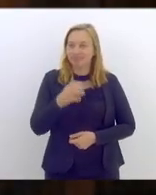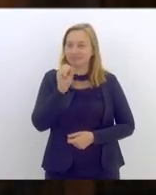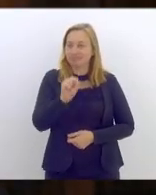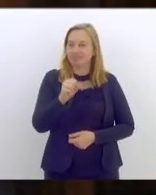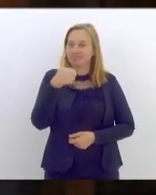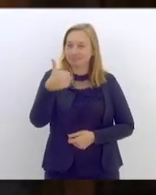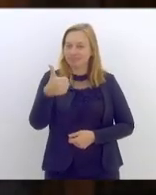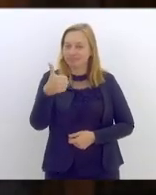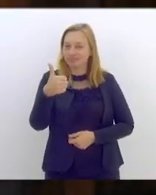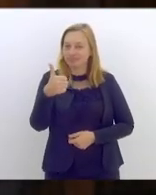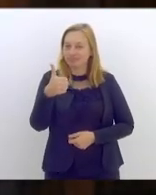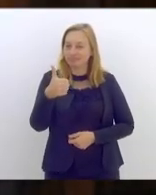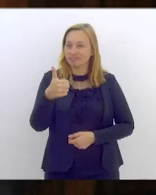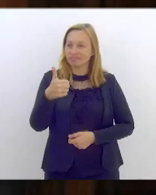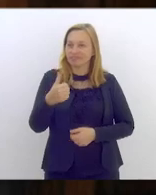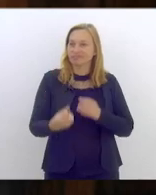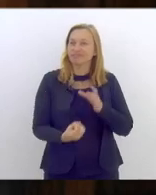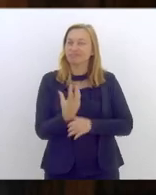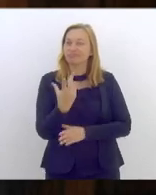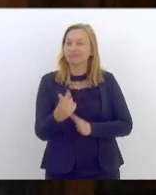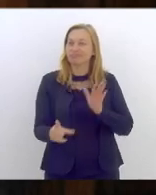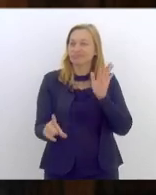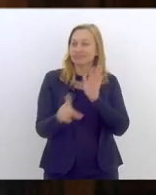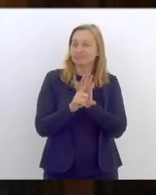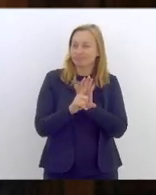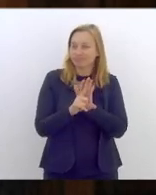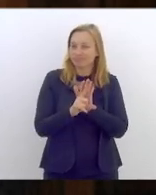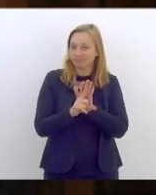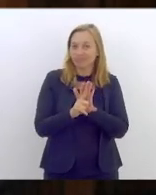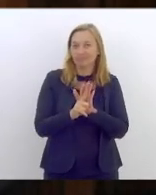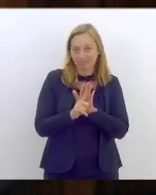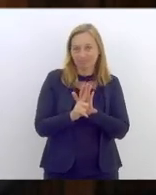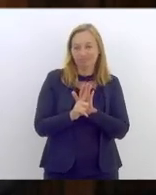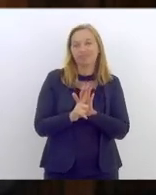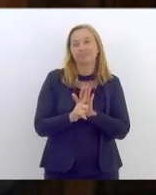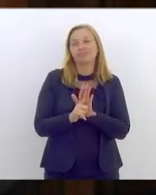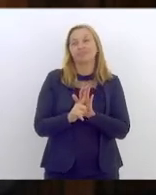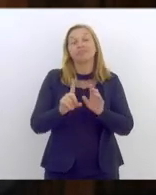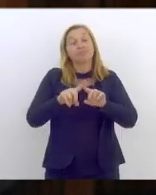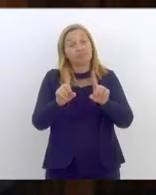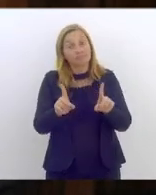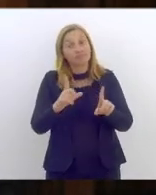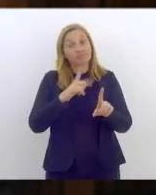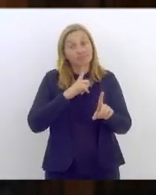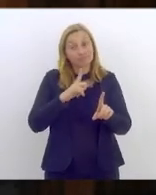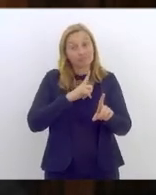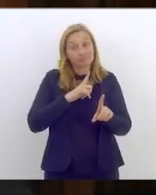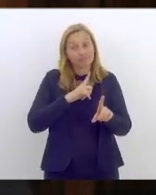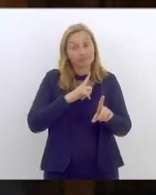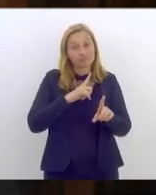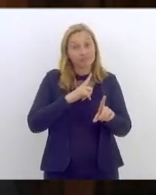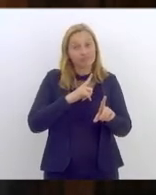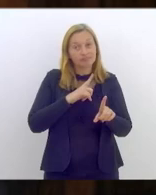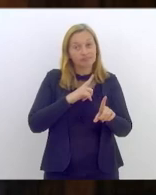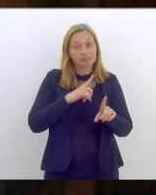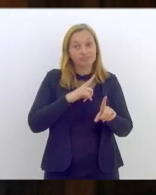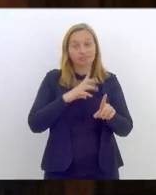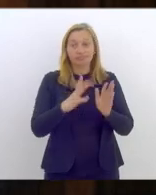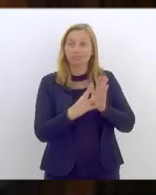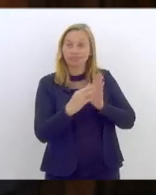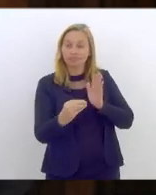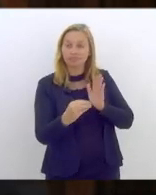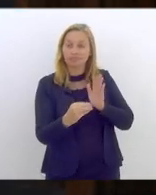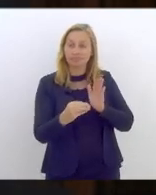em 81 foi a nossa primeira lei orgânica mas que teve o seu perfil constitucional traçado